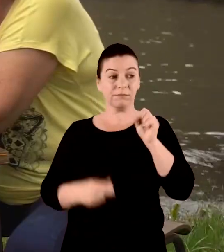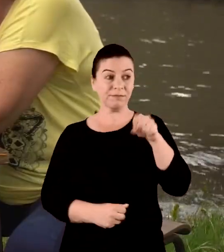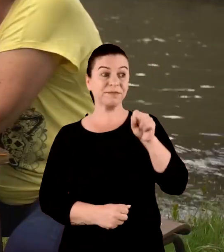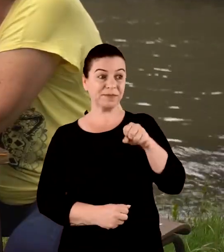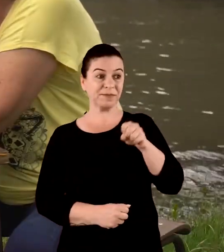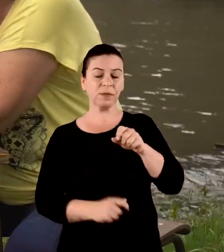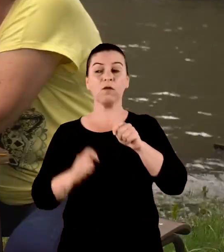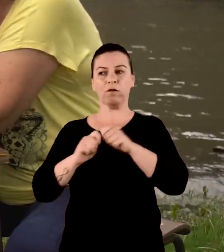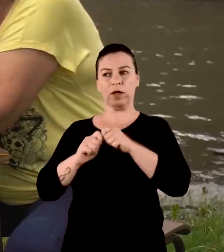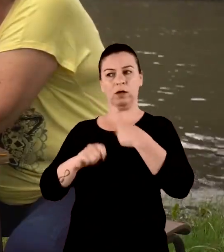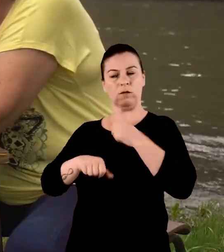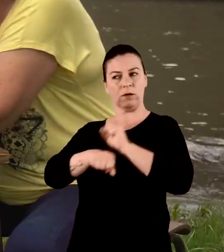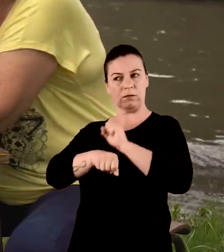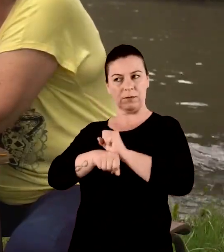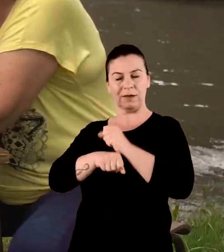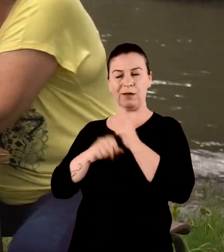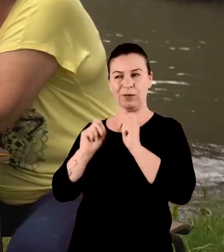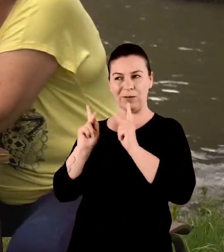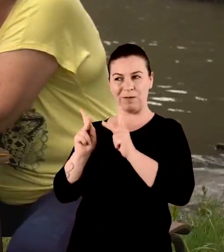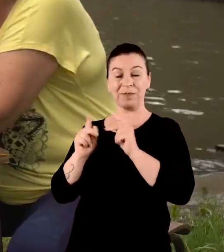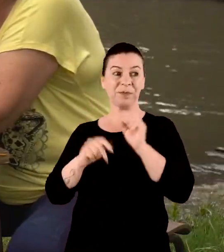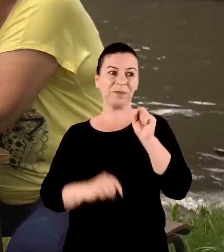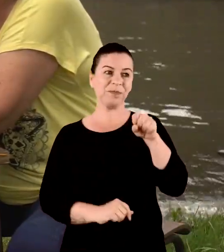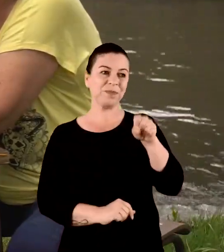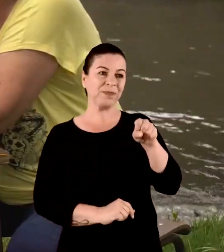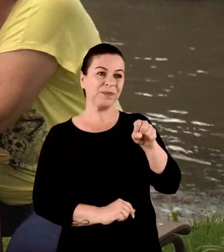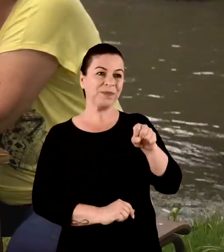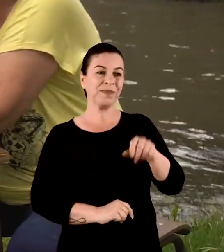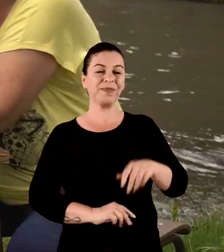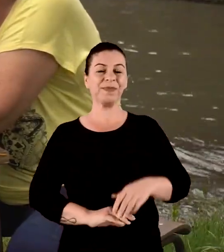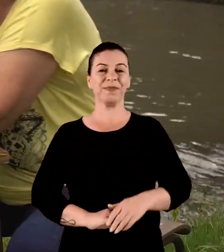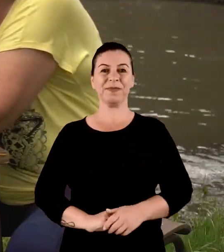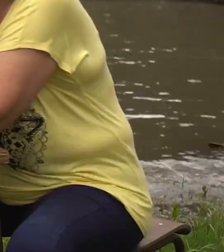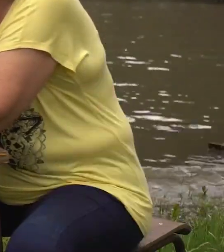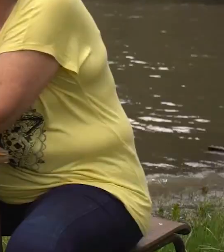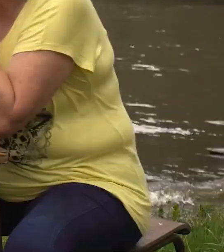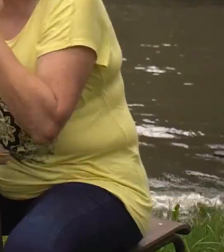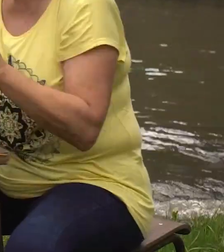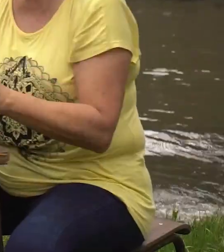mim? Traga. Então faça isso. Eu fico aqui te esperando, tá bom? Tá.